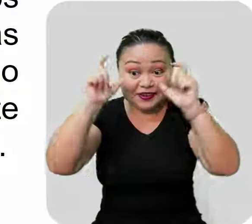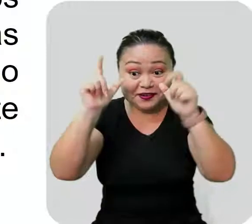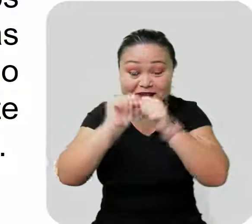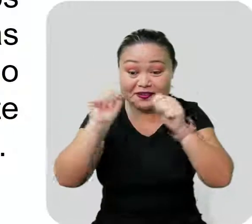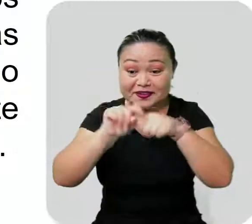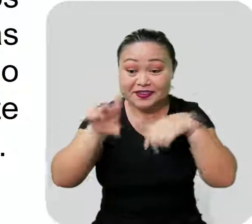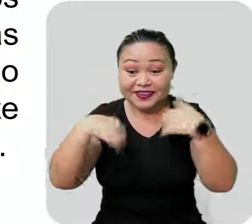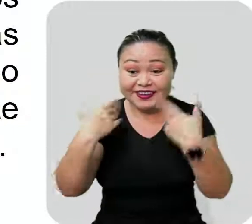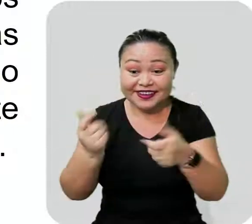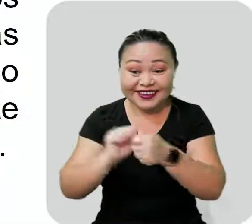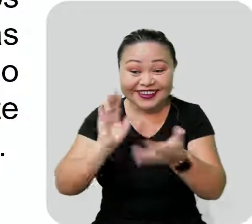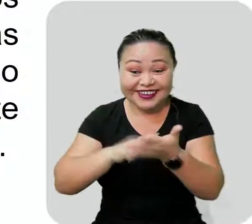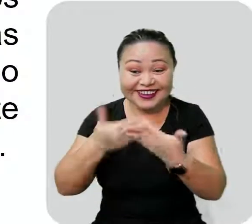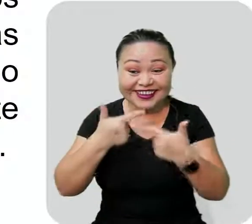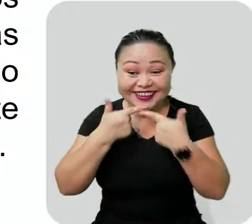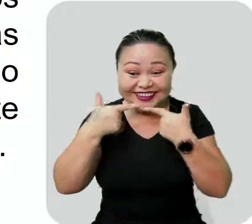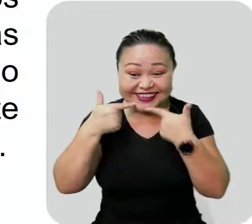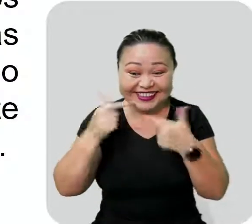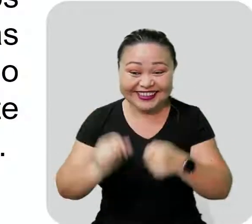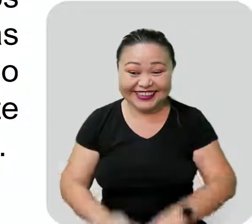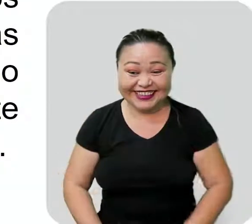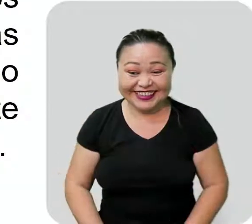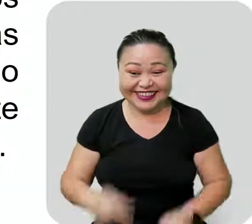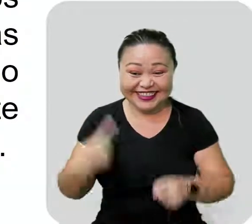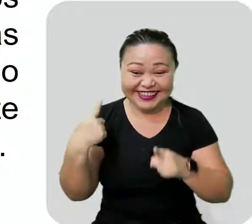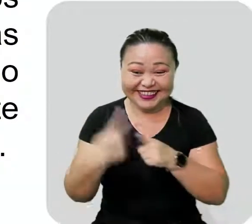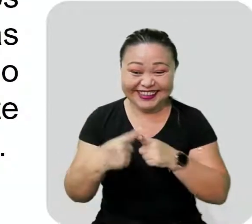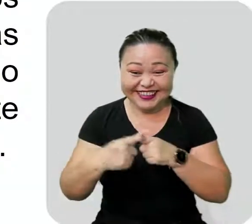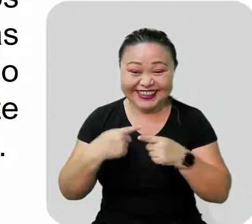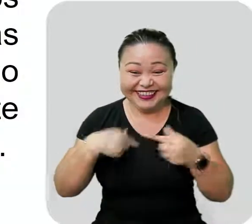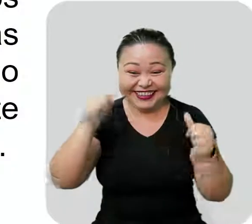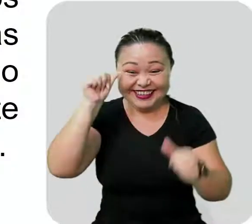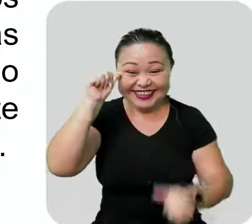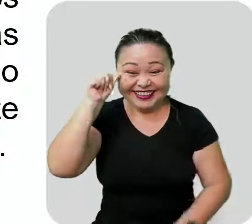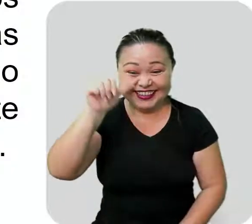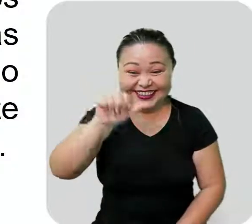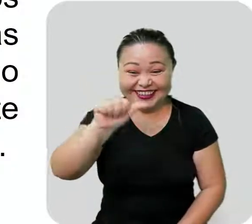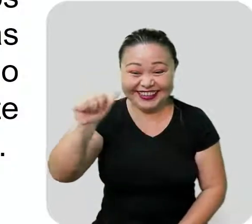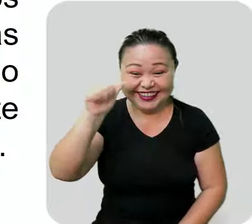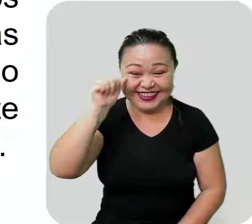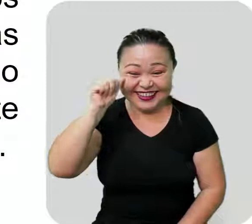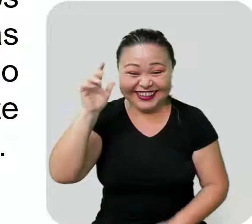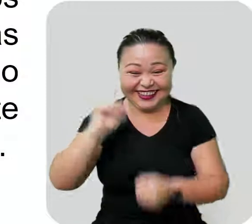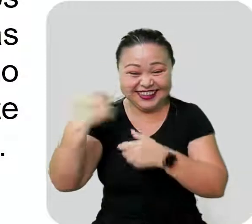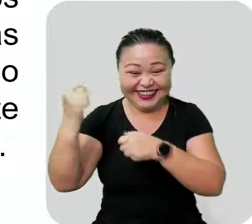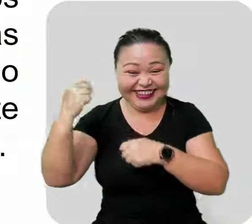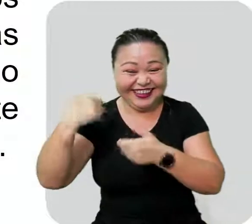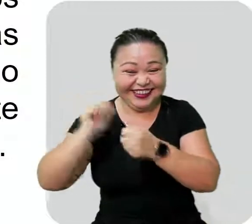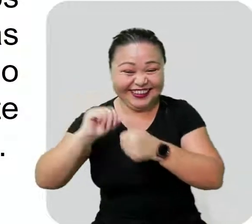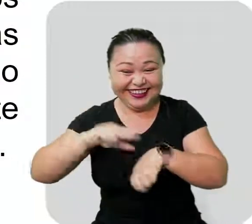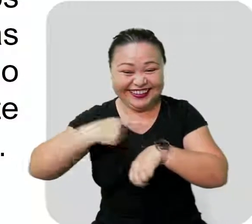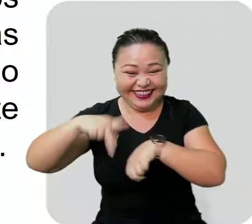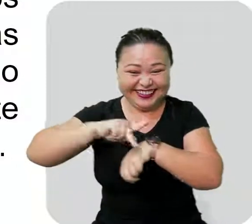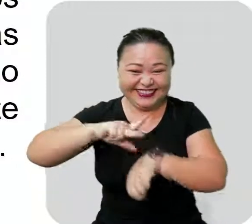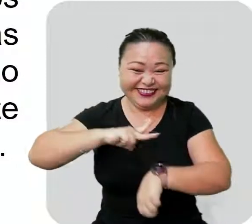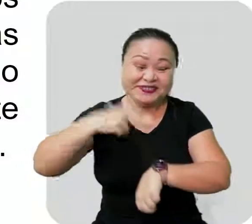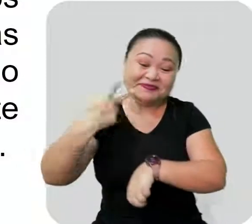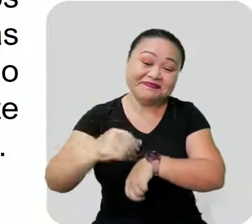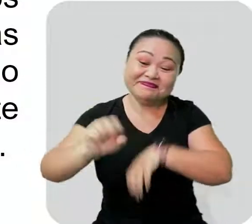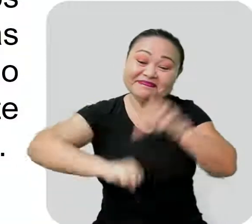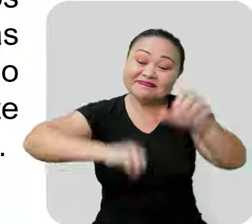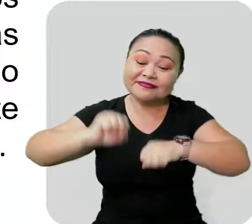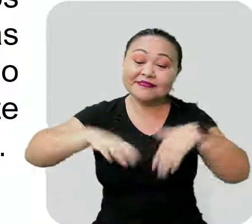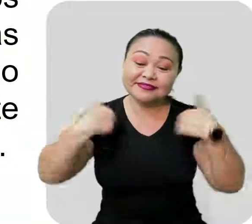a terra tá rindo aqui ó só porque ela é asiática pelos portugueses aqui né